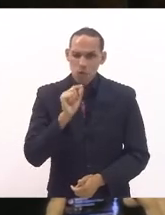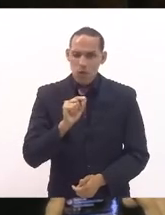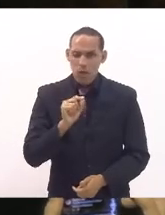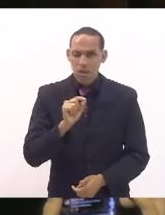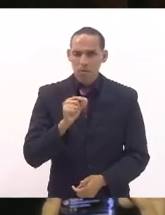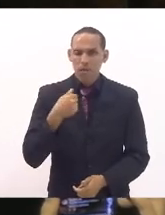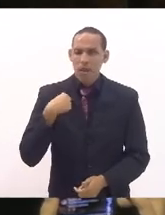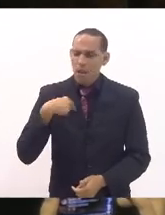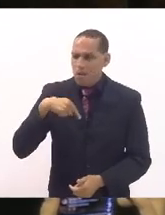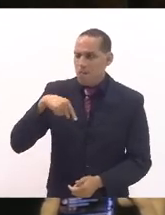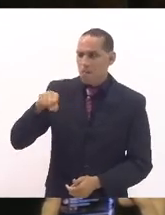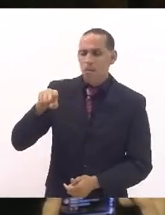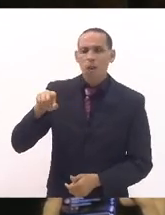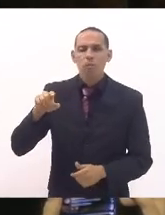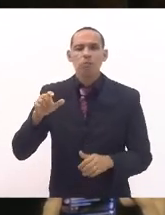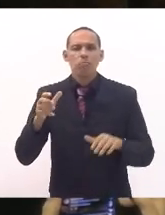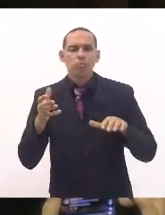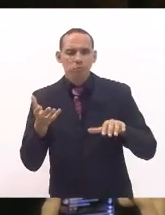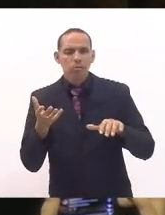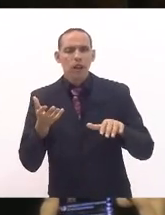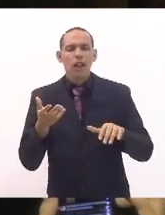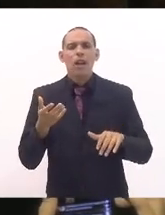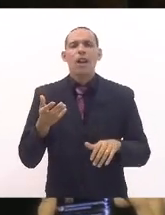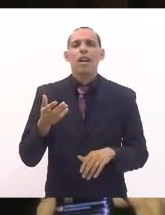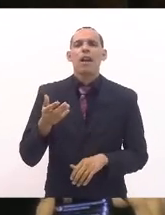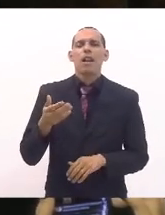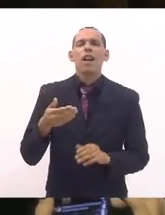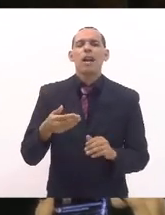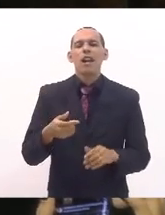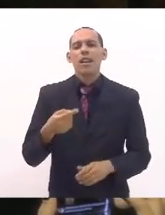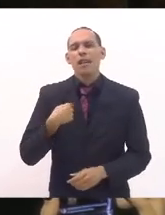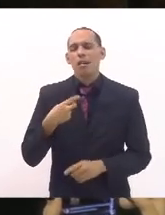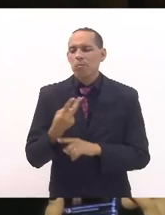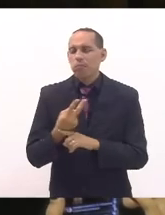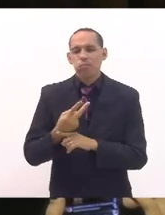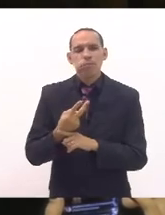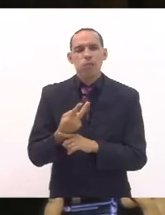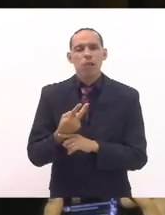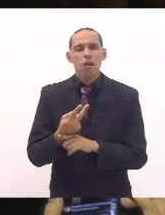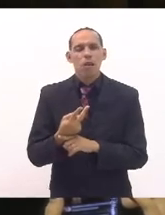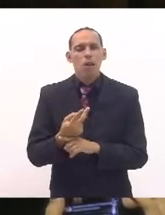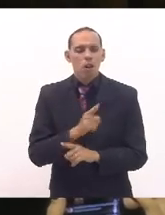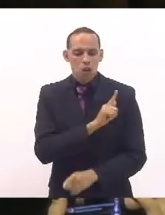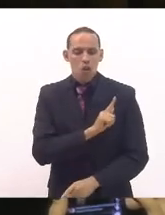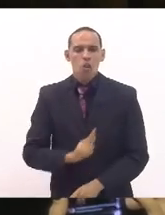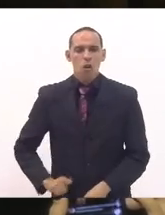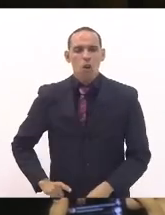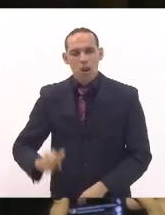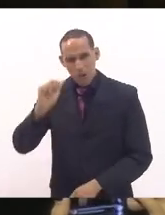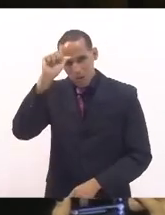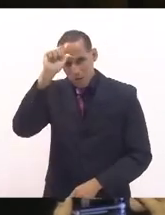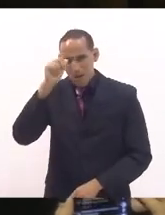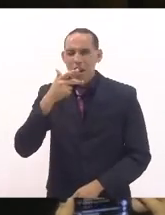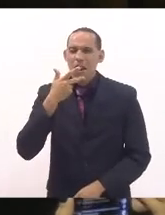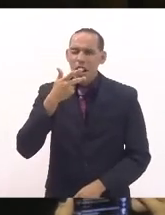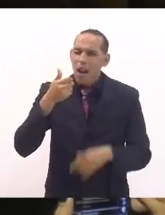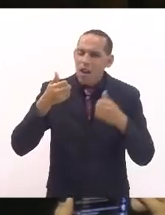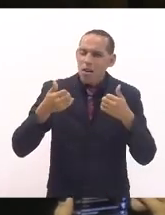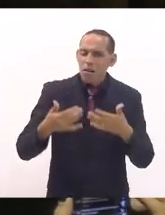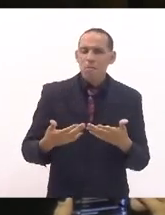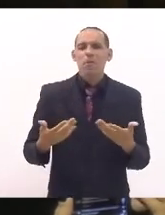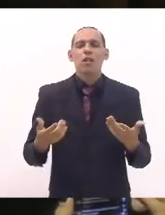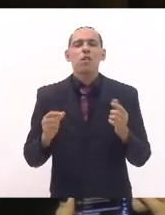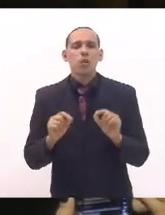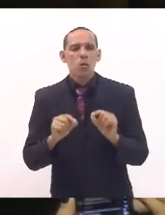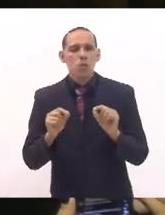no Palácio, procurei o governador Cláudio Castro, falei da sensibilidade desse projeto da